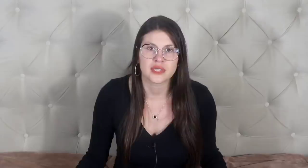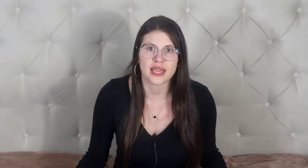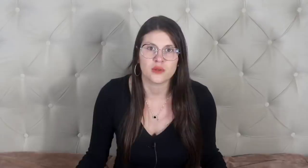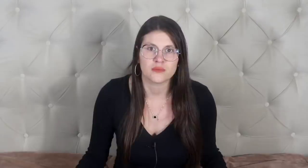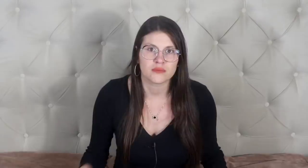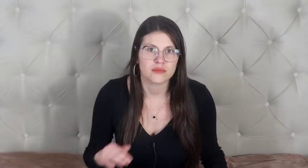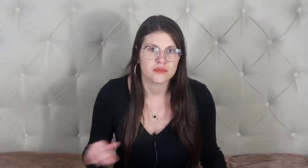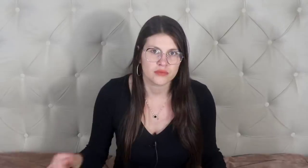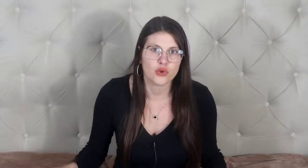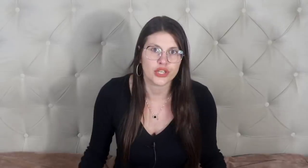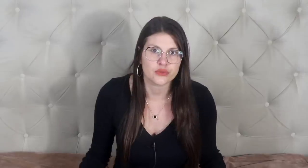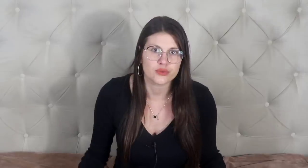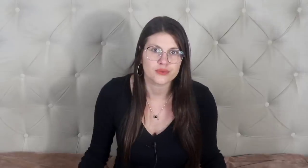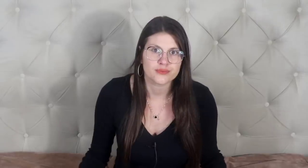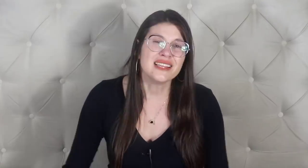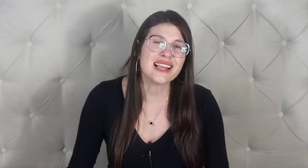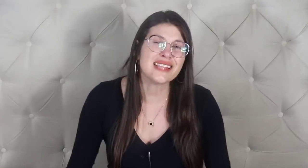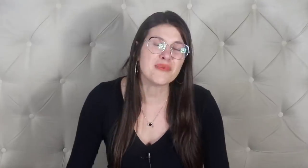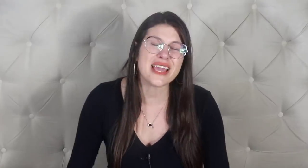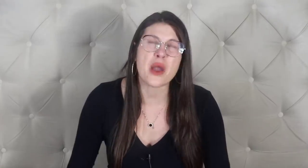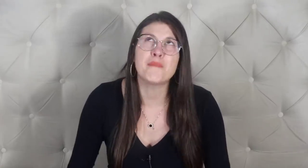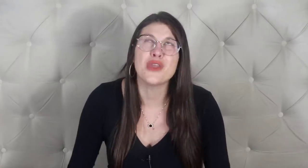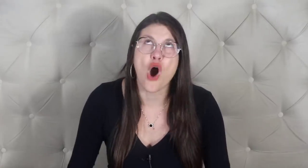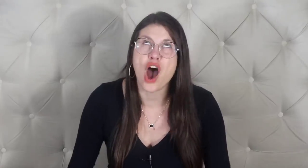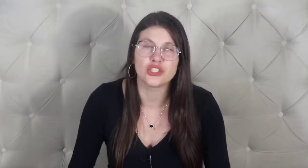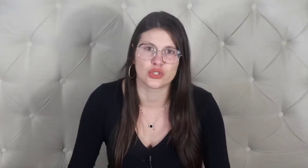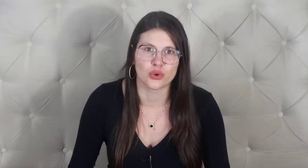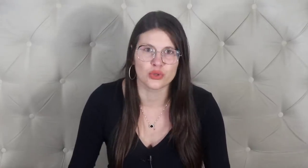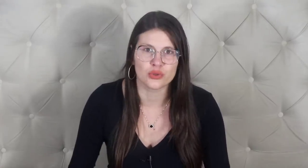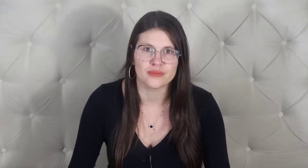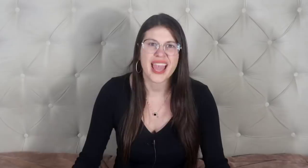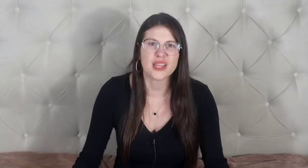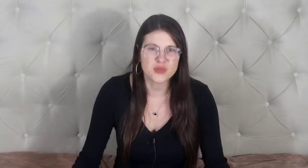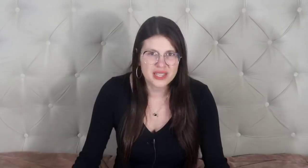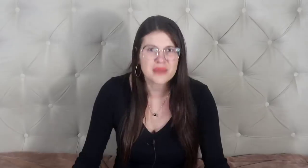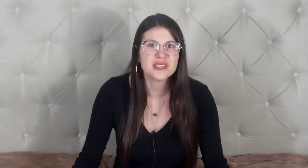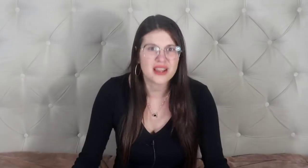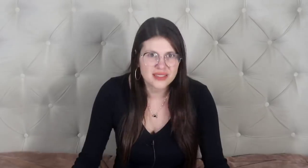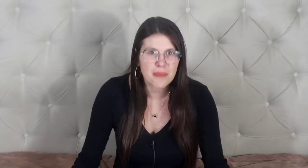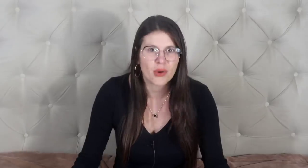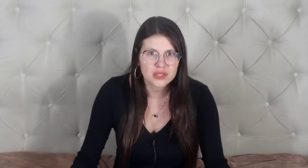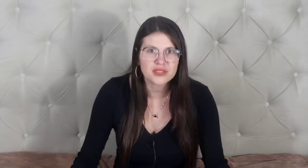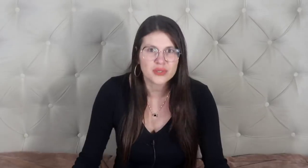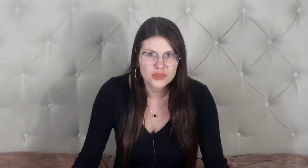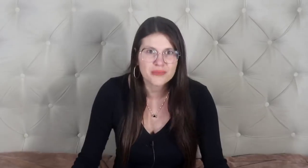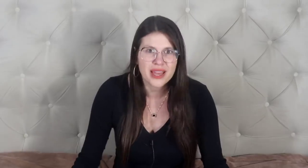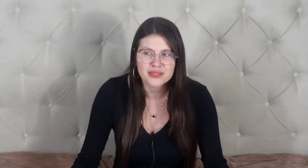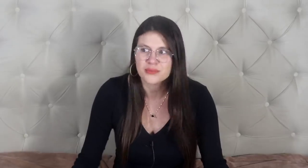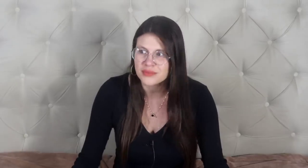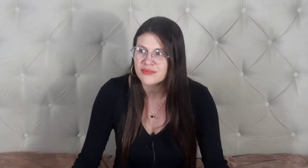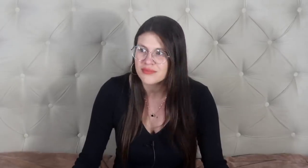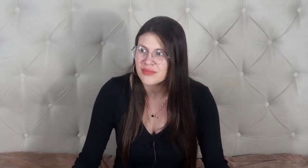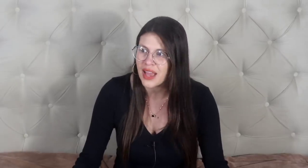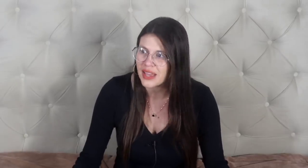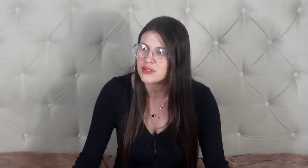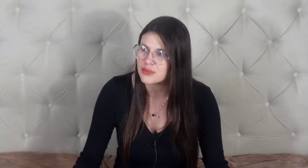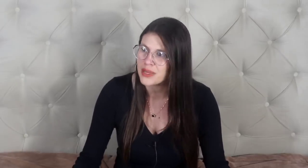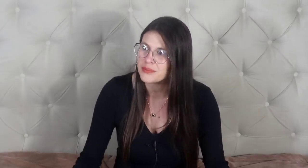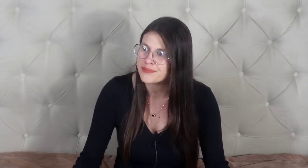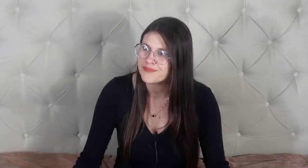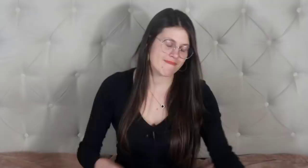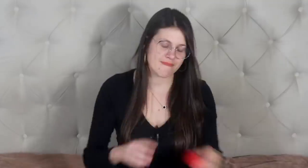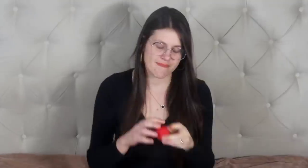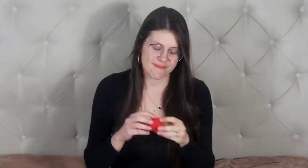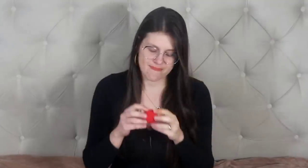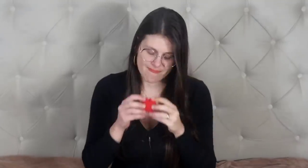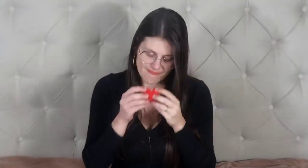casa. Sério, foi isso. E vocês sabem o que é o pior de tudo? É que os crimes que eles apontam são isso mesmo. É isso